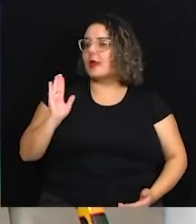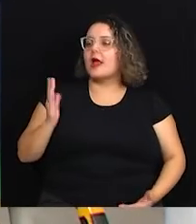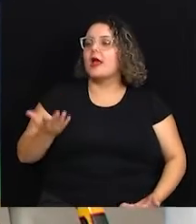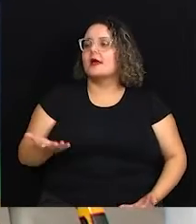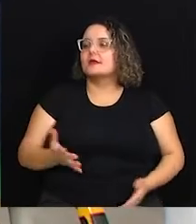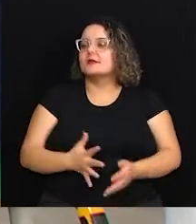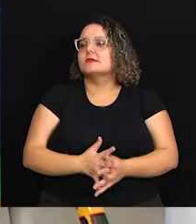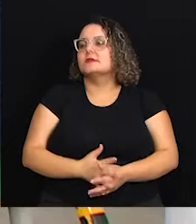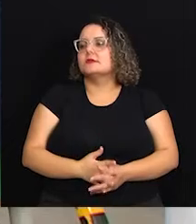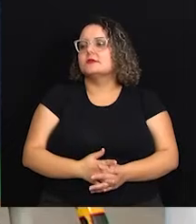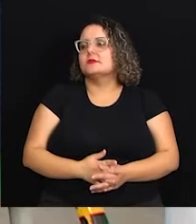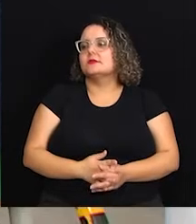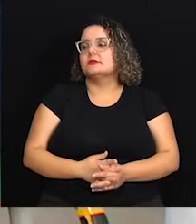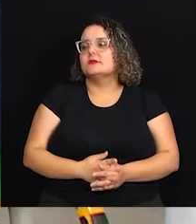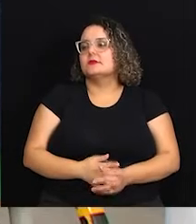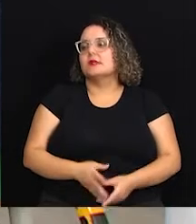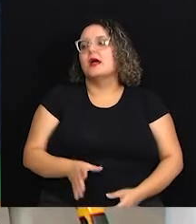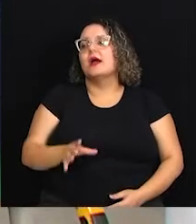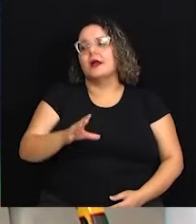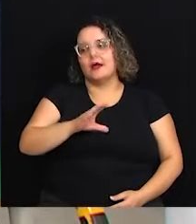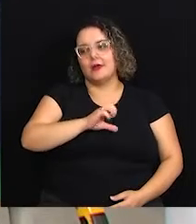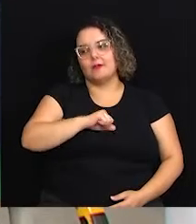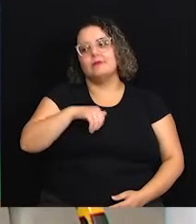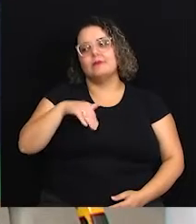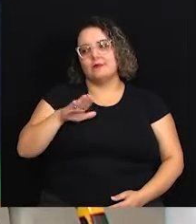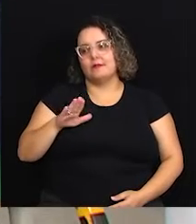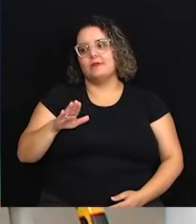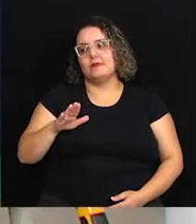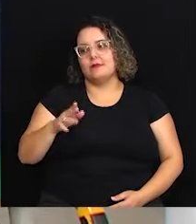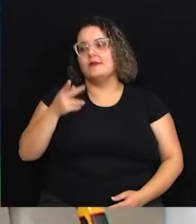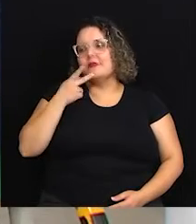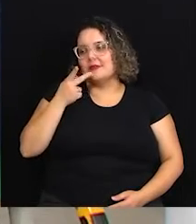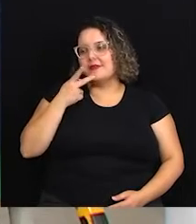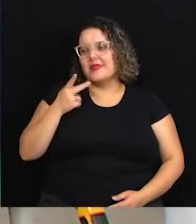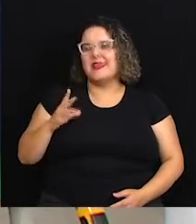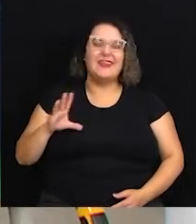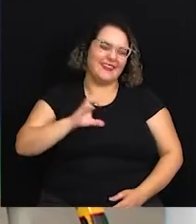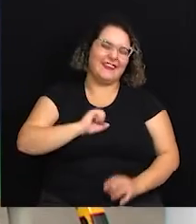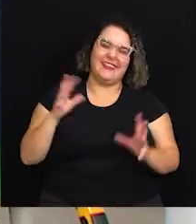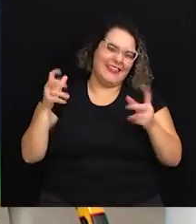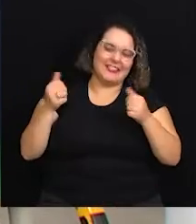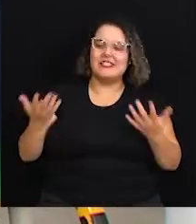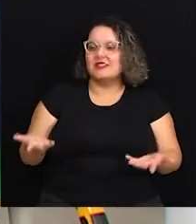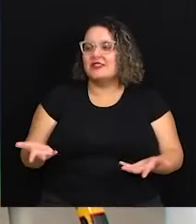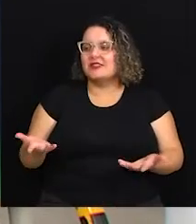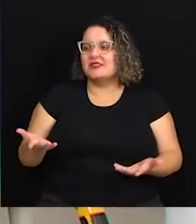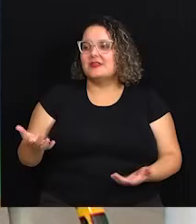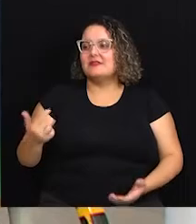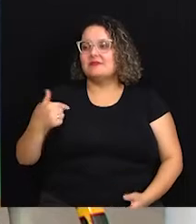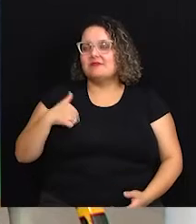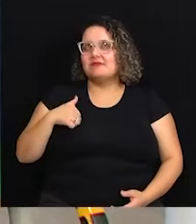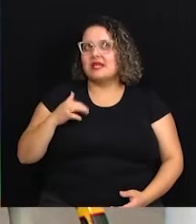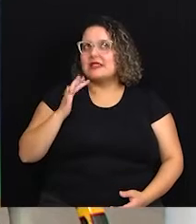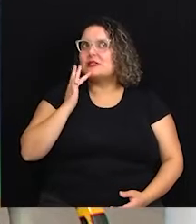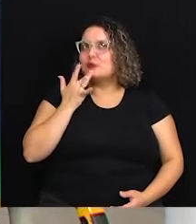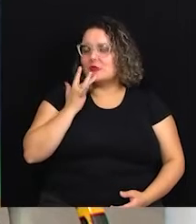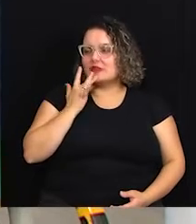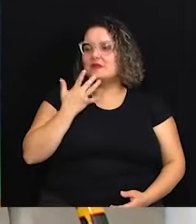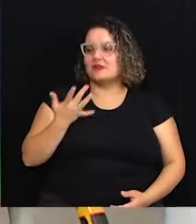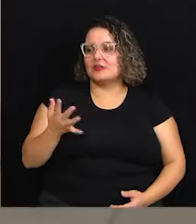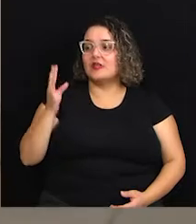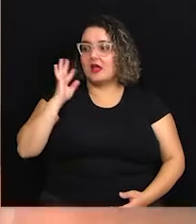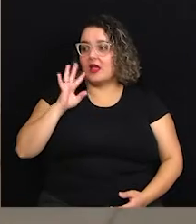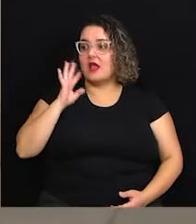mais? Aí eu gosto mais assim, a falar a verdade, eu gosto de tudo. Mas eu gosto assim, que é